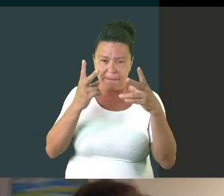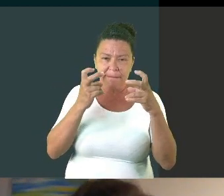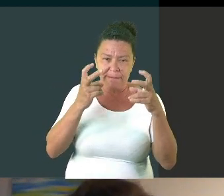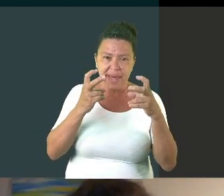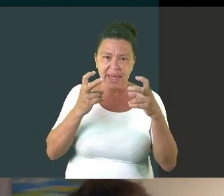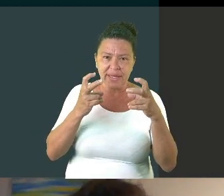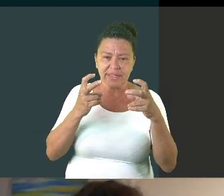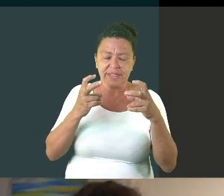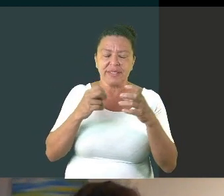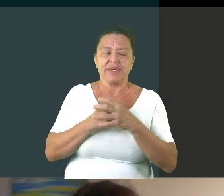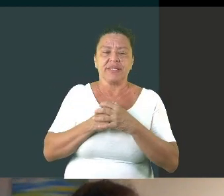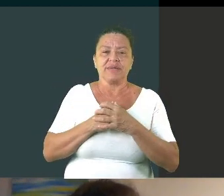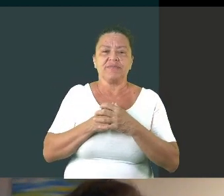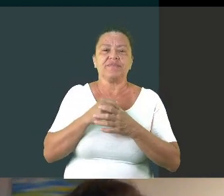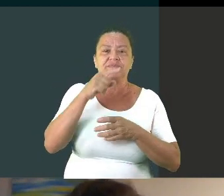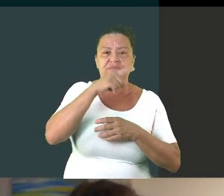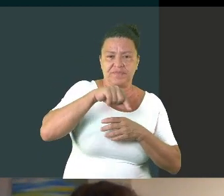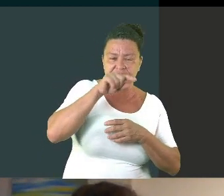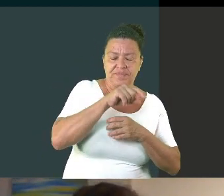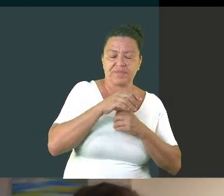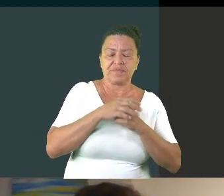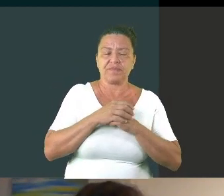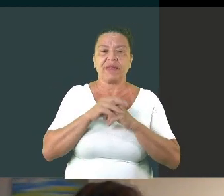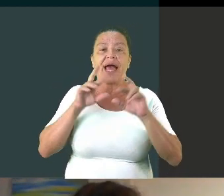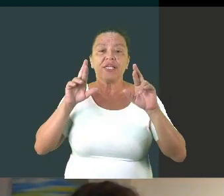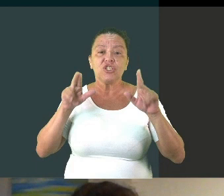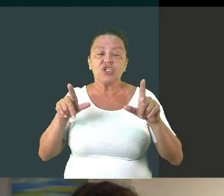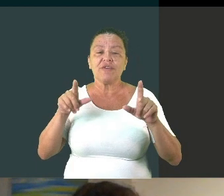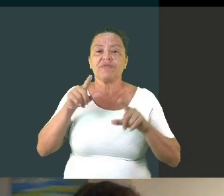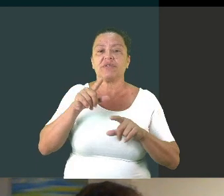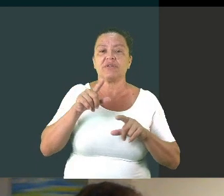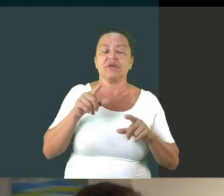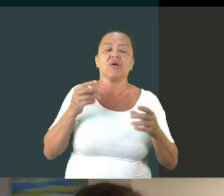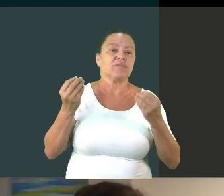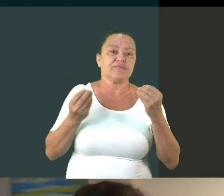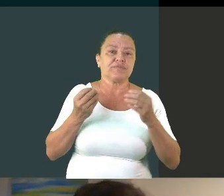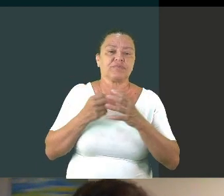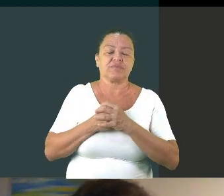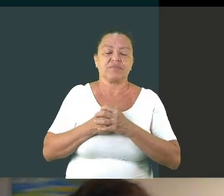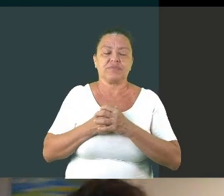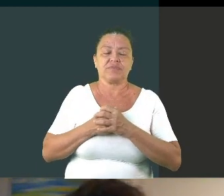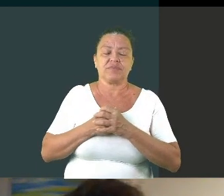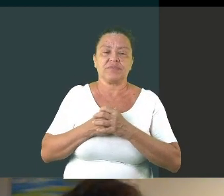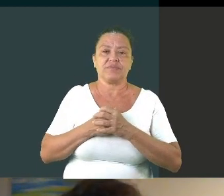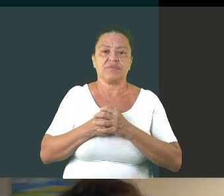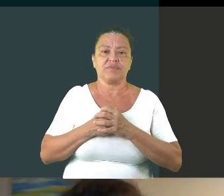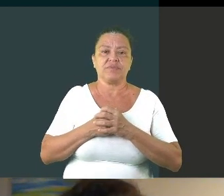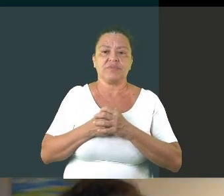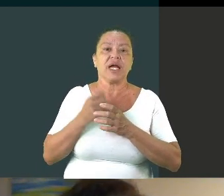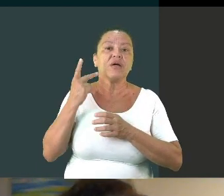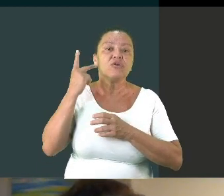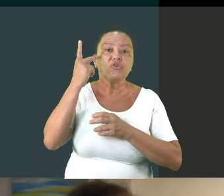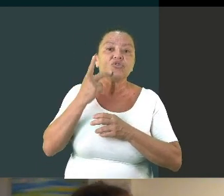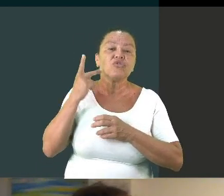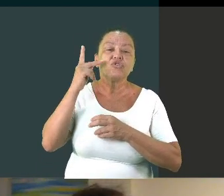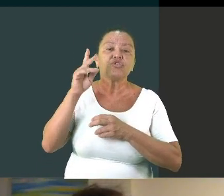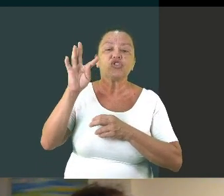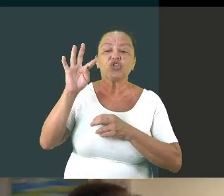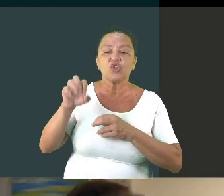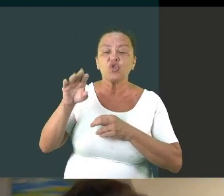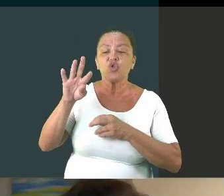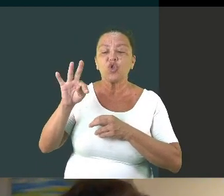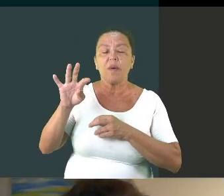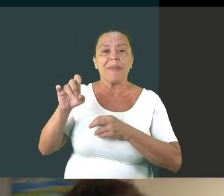cooked tomato e raw tomato, a diferença entre os dois. Ele cru no estado in natura, ele